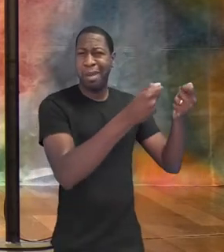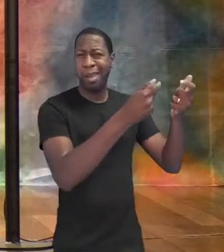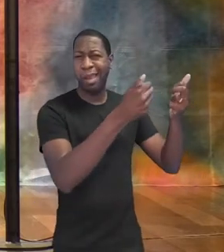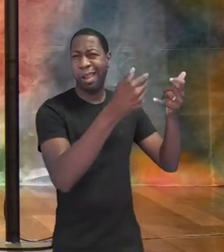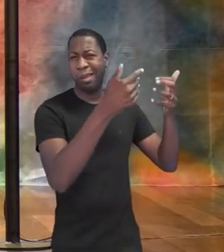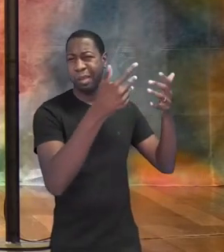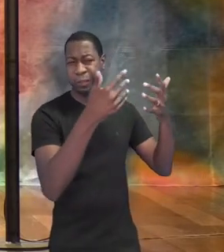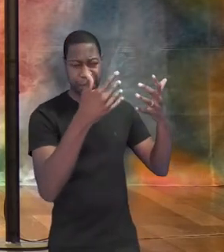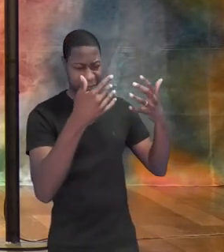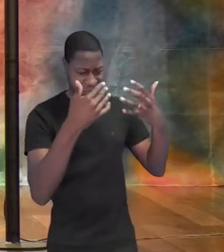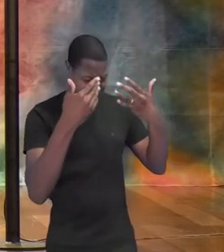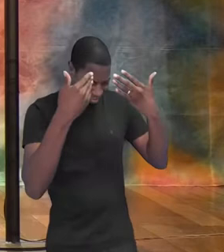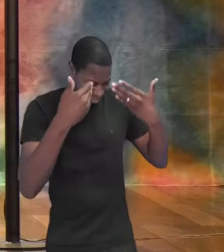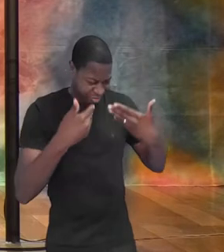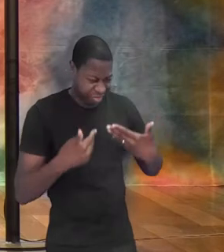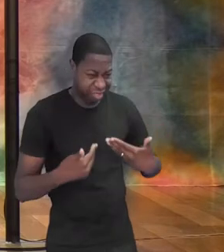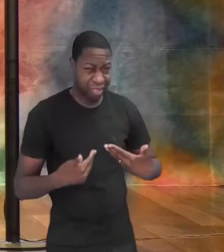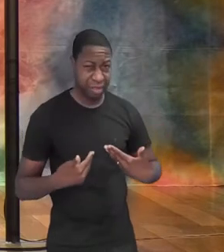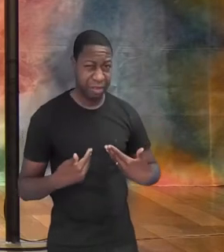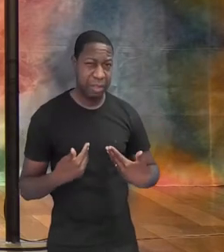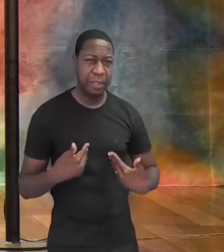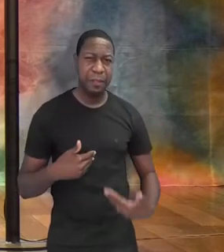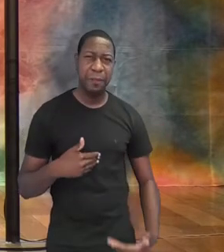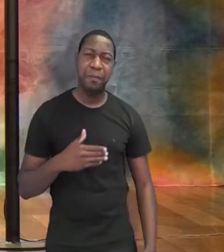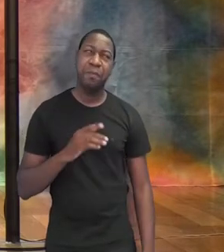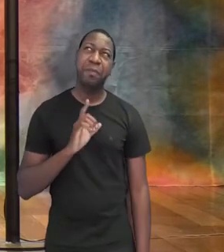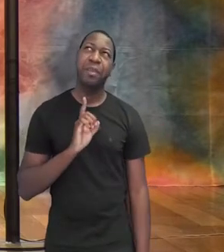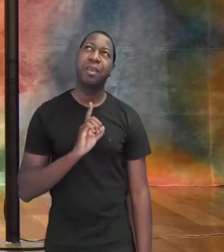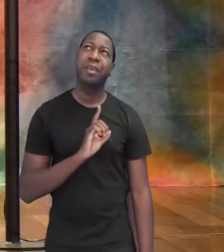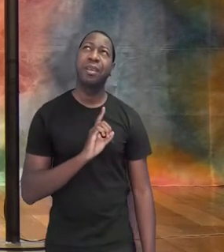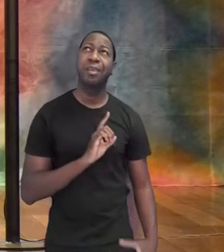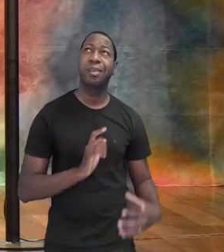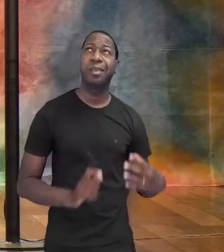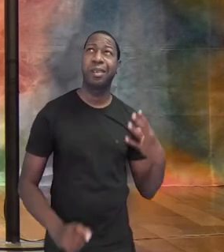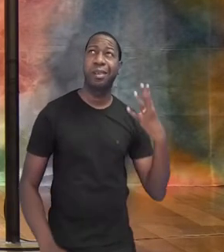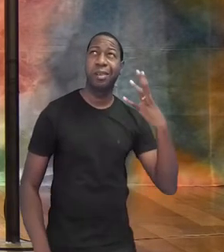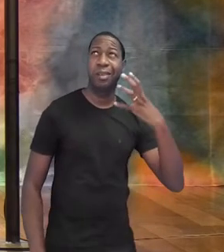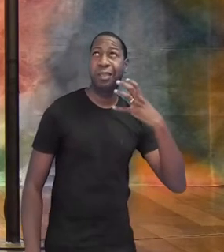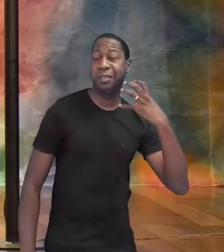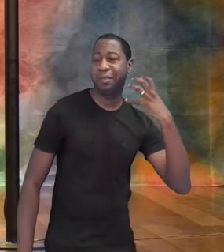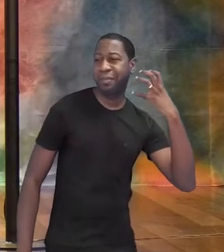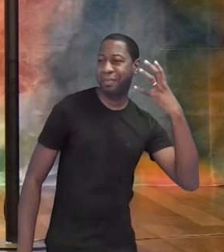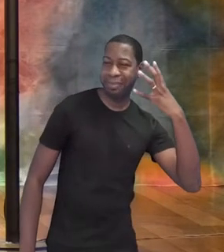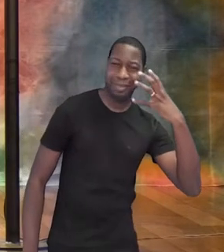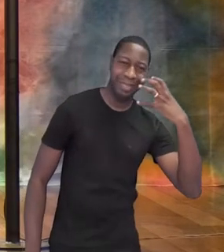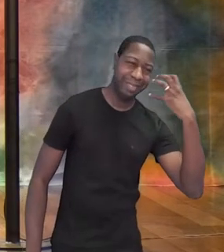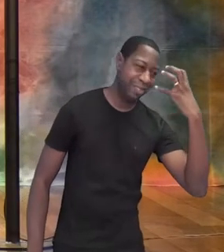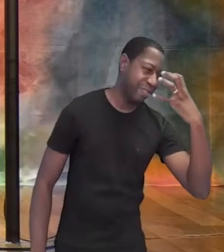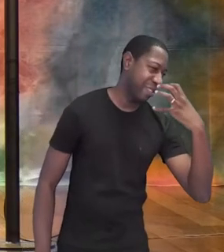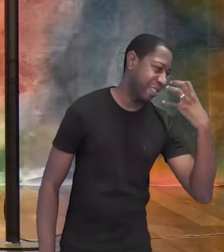me fala. Já reparei que no seu peito